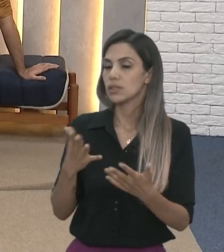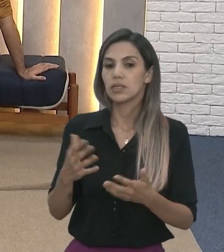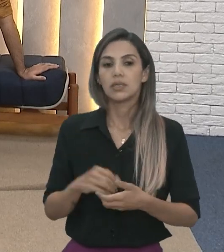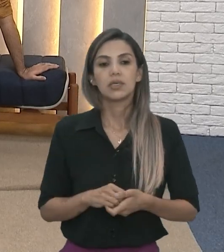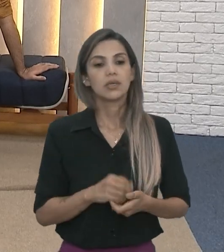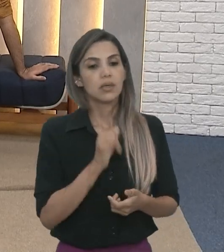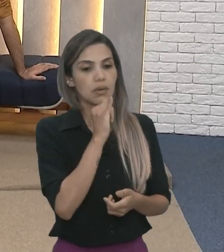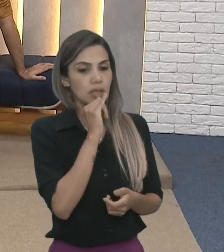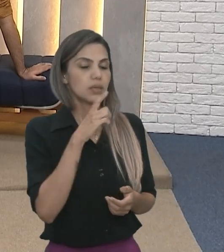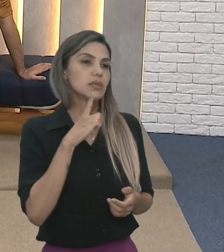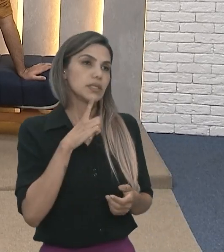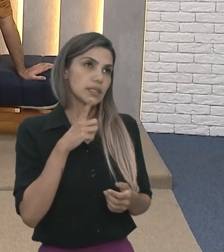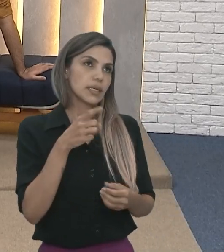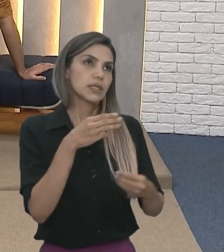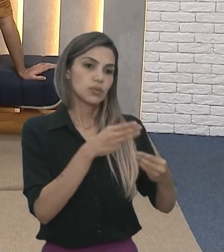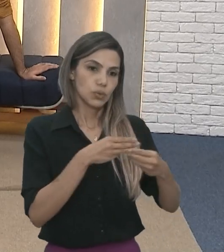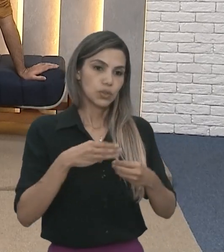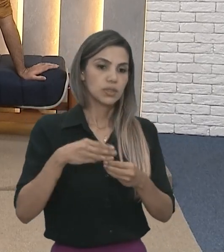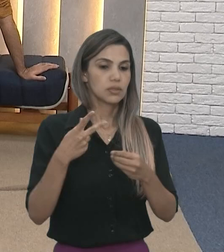Centro Vivo,